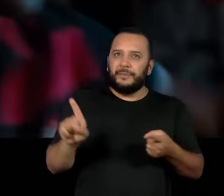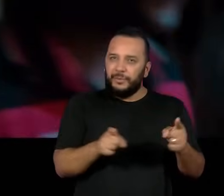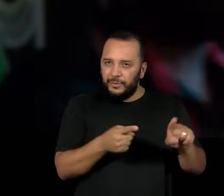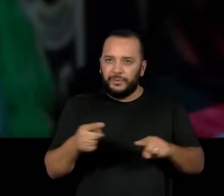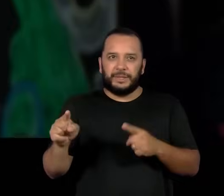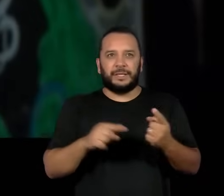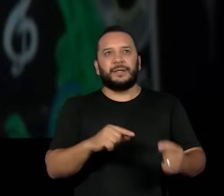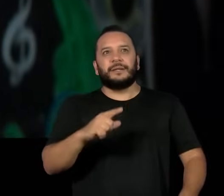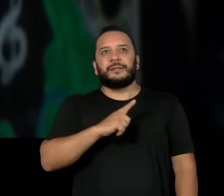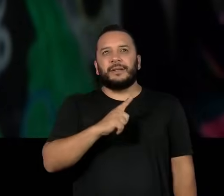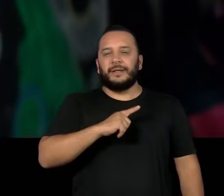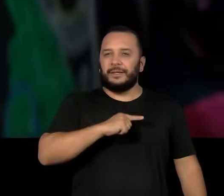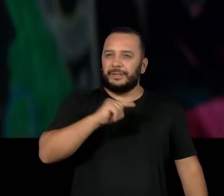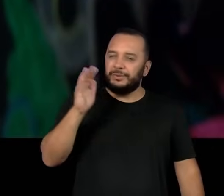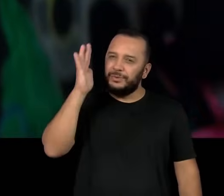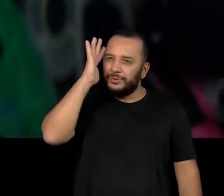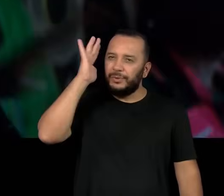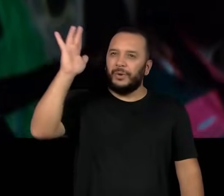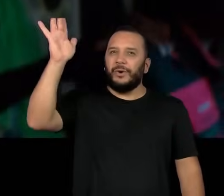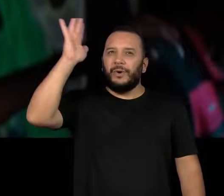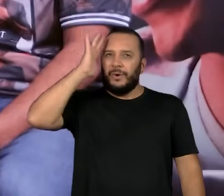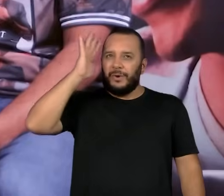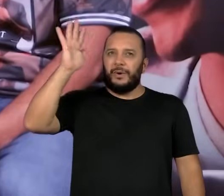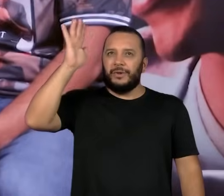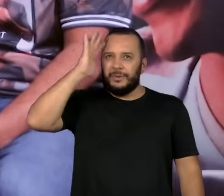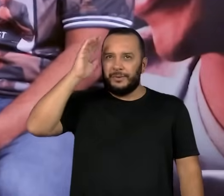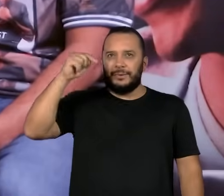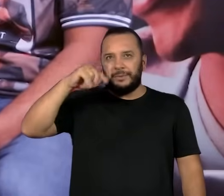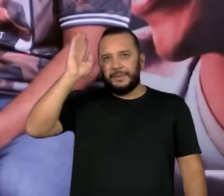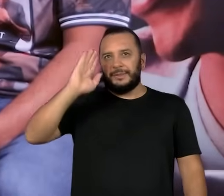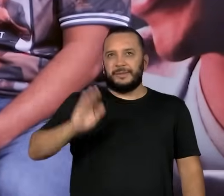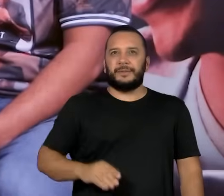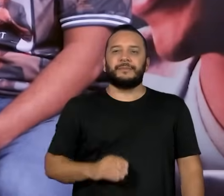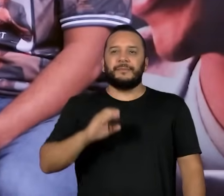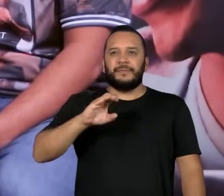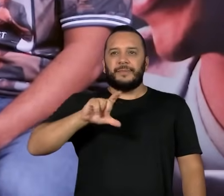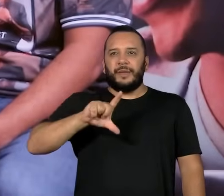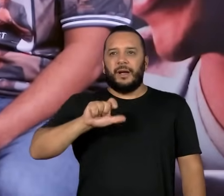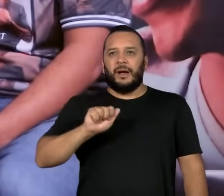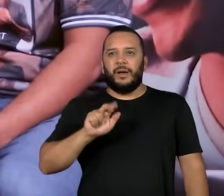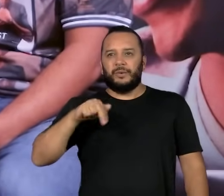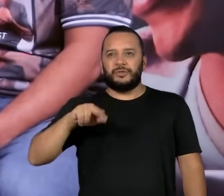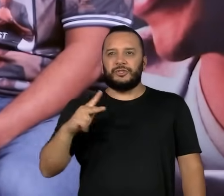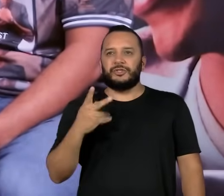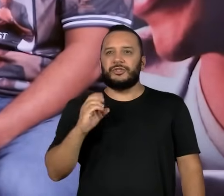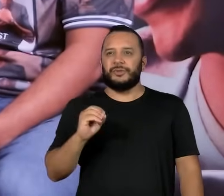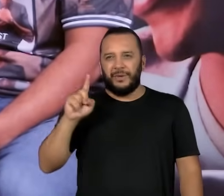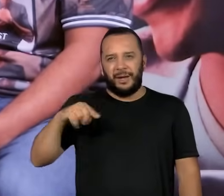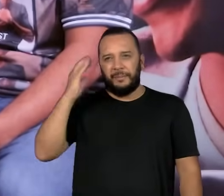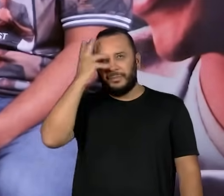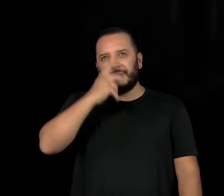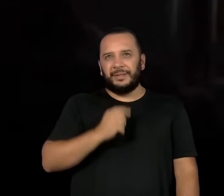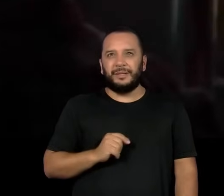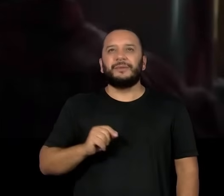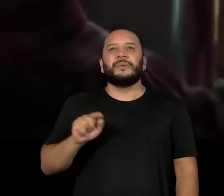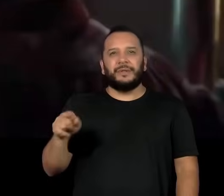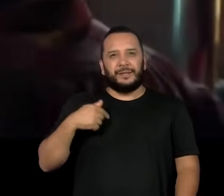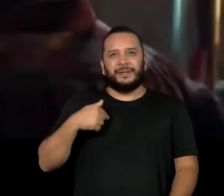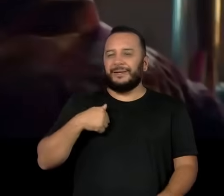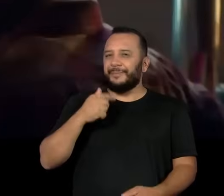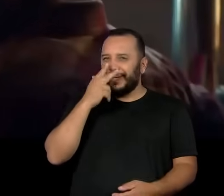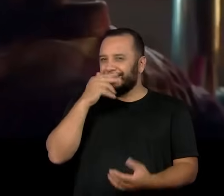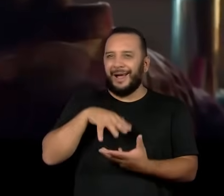sonho coletivo. É uma fábula brasileira. O Claudinho é um ser humano muito bonito, sabe? Uma alma muito bonita. Eu acho